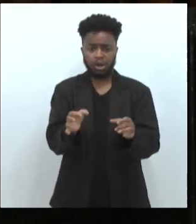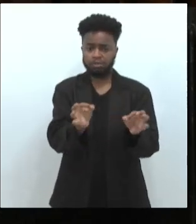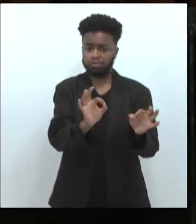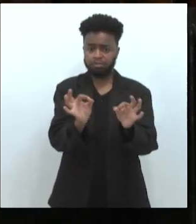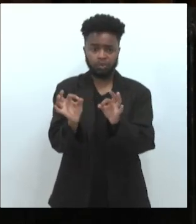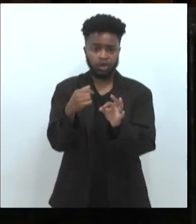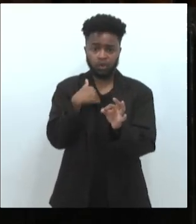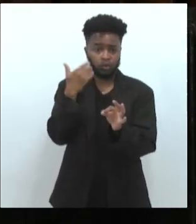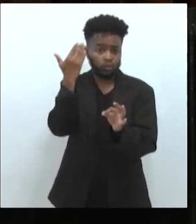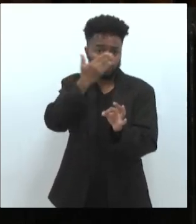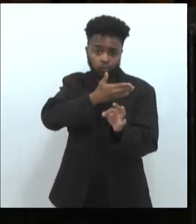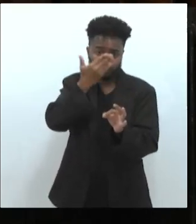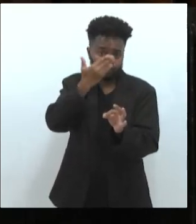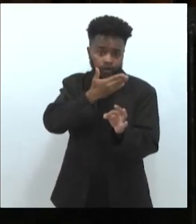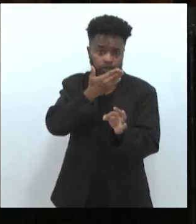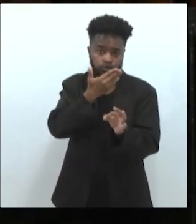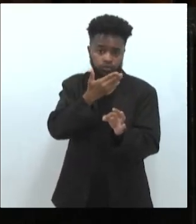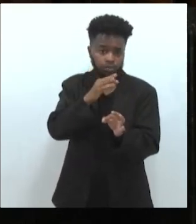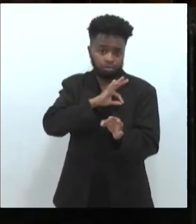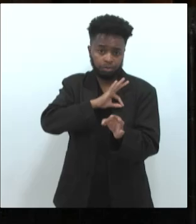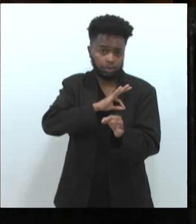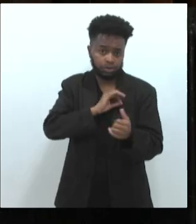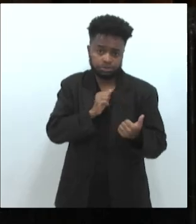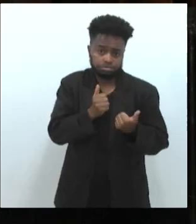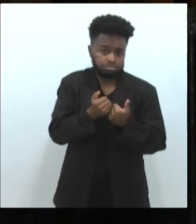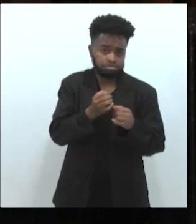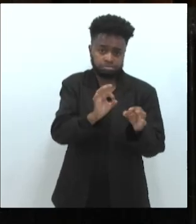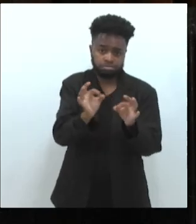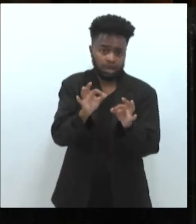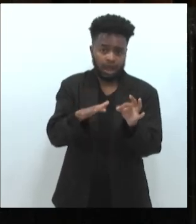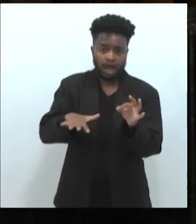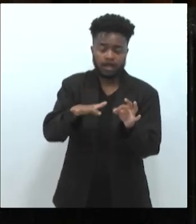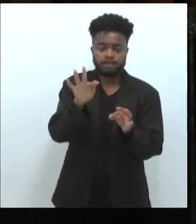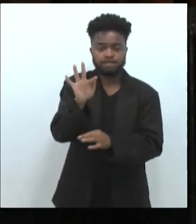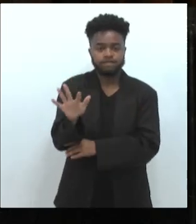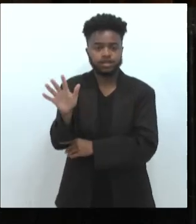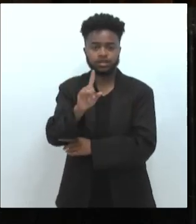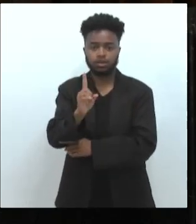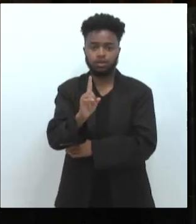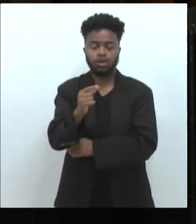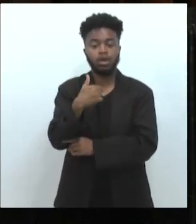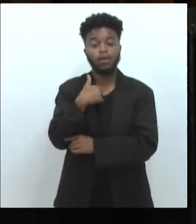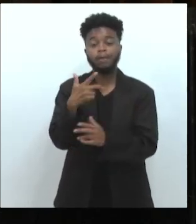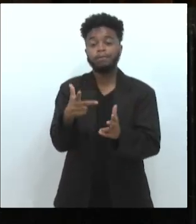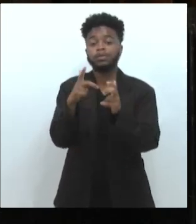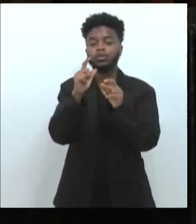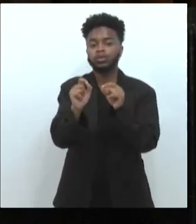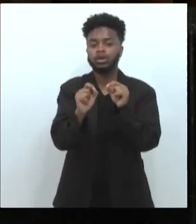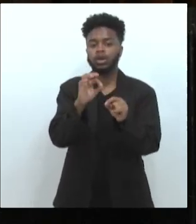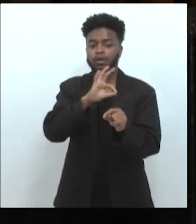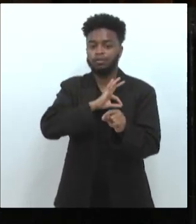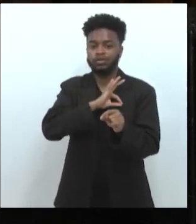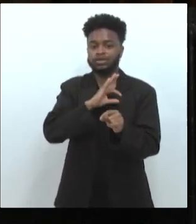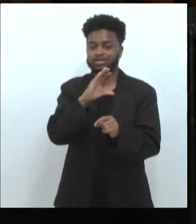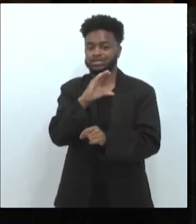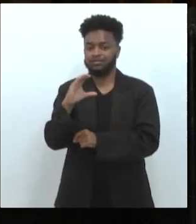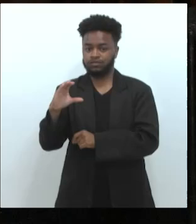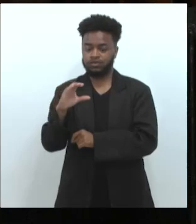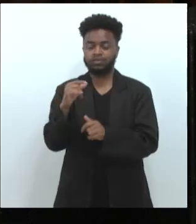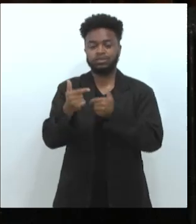tal reforço de polícia da área federal. Eu vejo sim a Polícia Civil